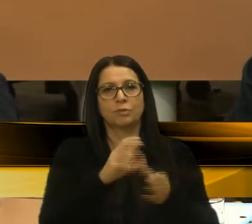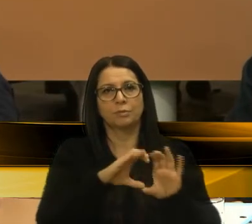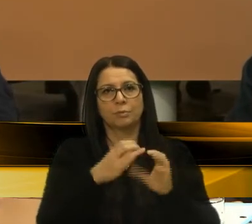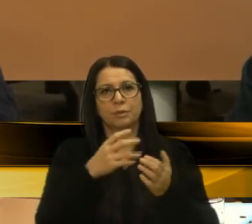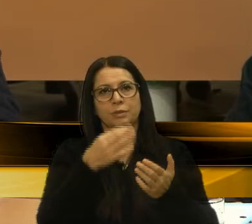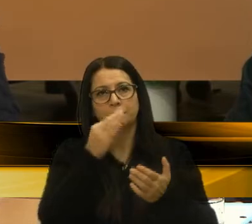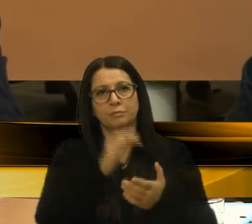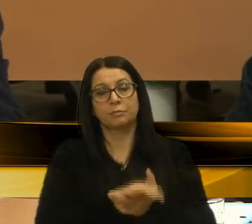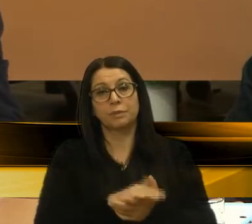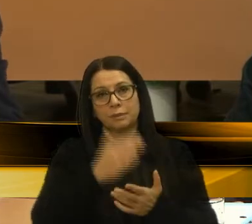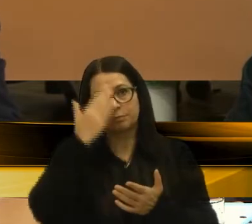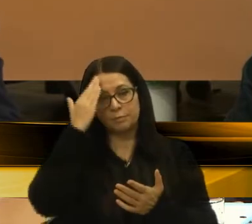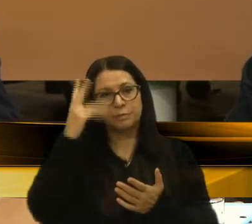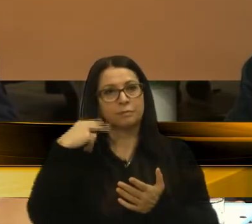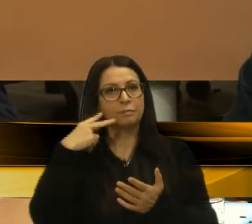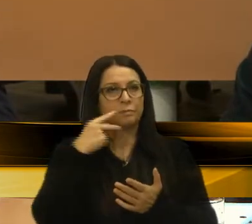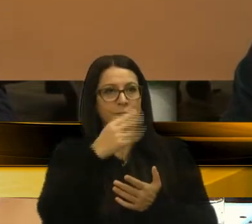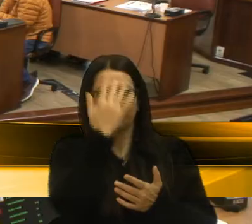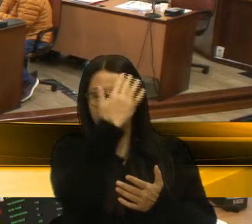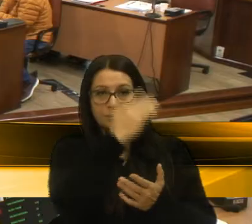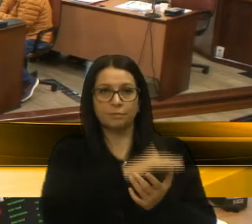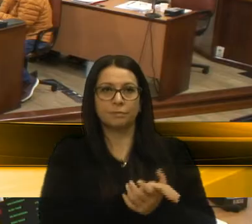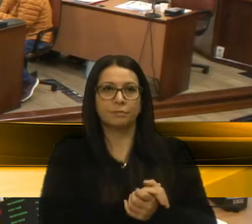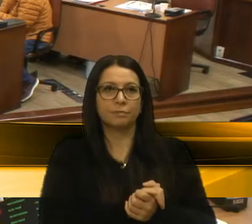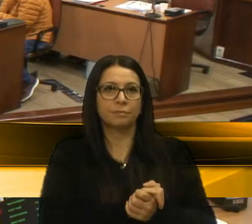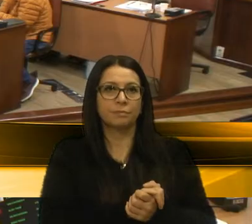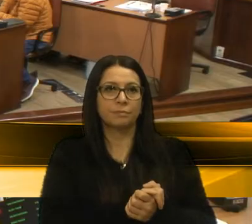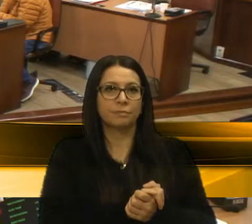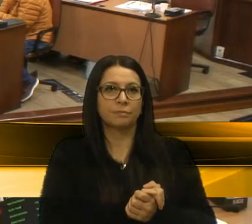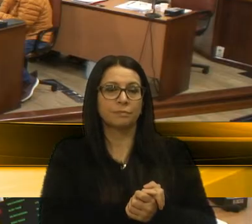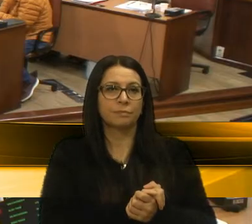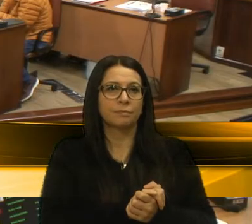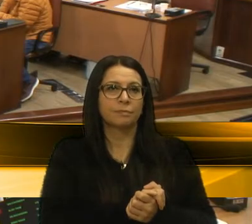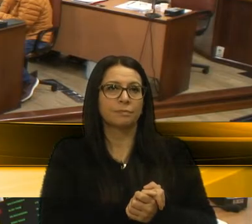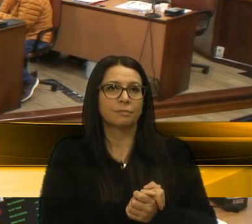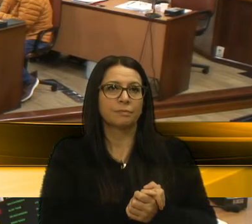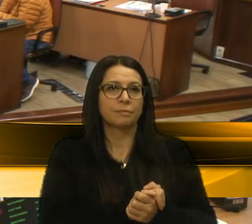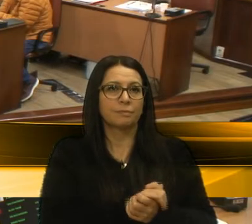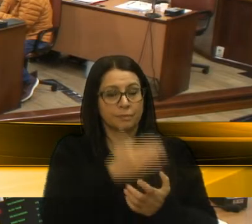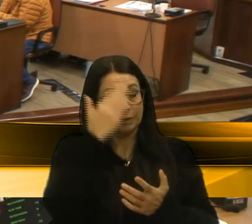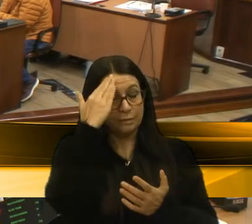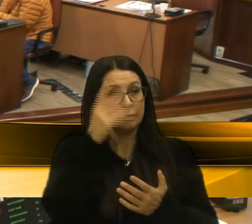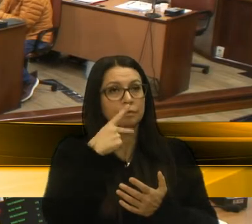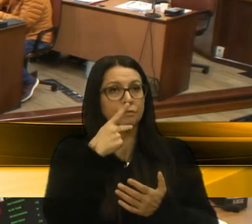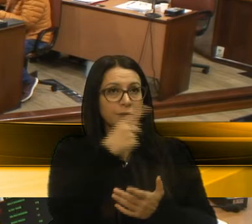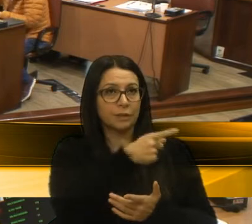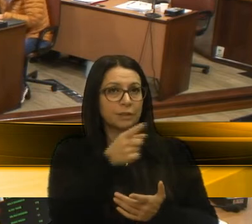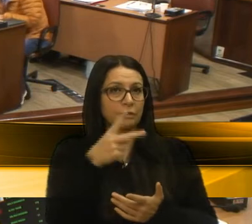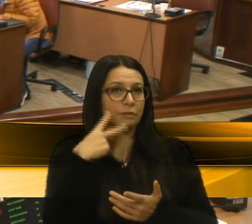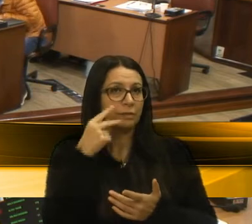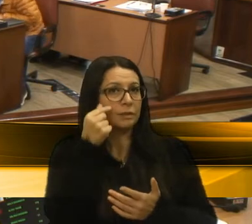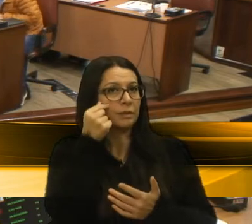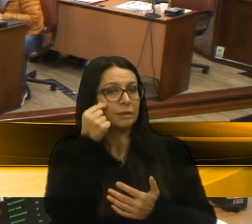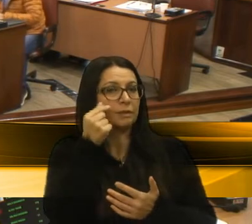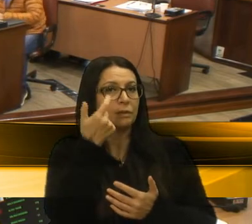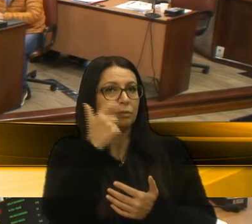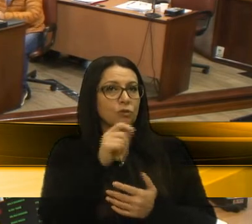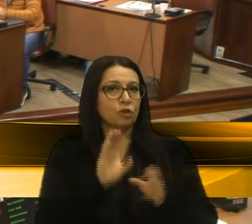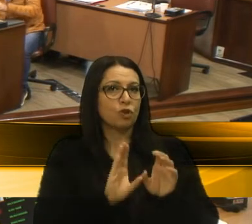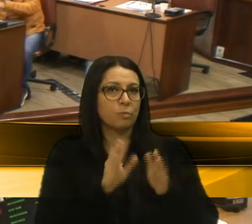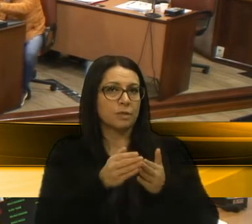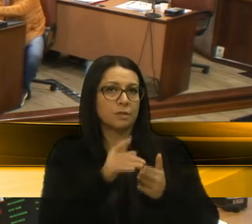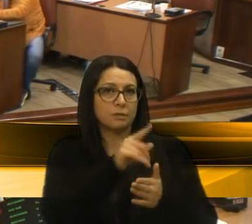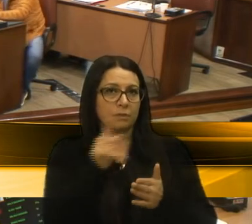caxiense. Obrigado, vereador. Rapidamente, vereador Adiló, temos aí 30 segundos ainda. Obrigado. Só dizer, vereador Eloy, que eu acho que a comissão e